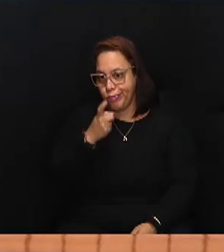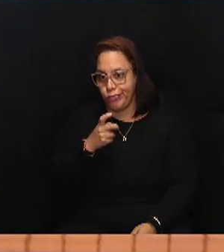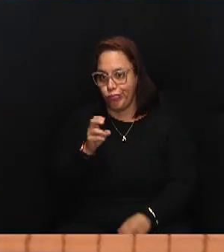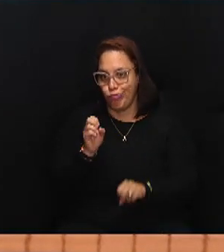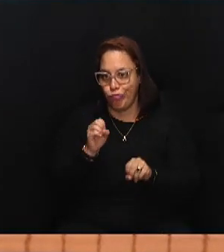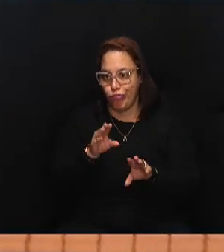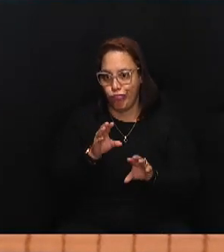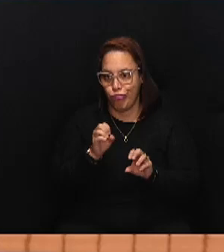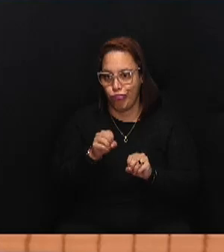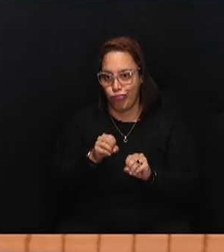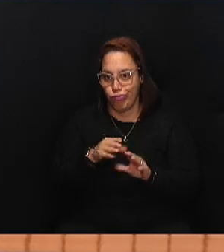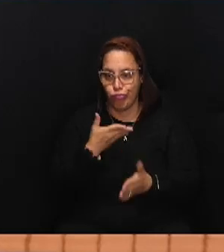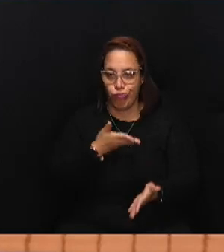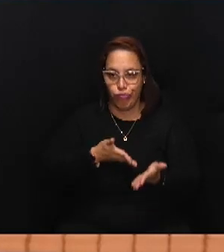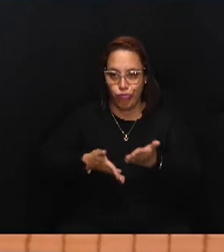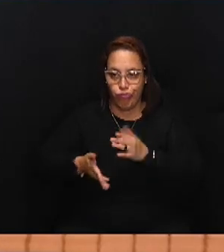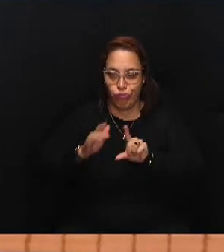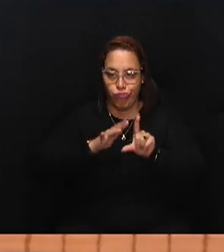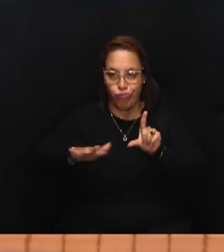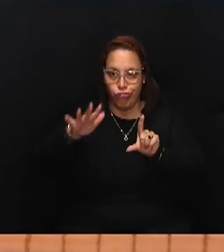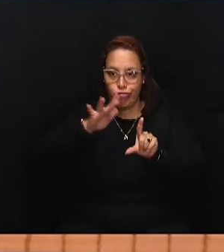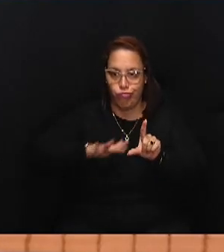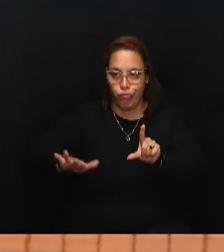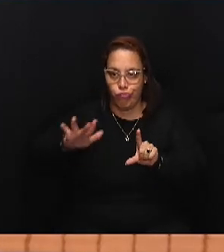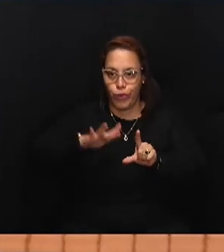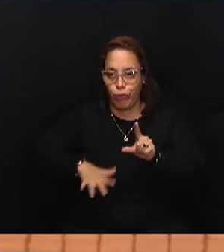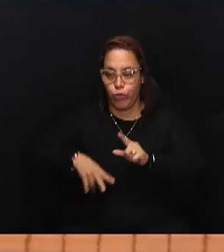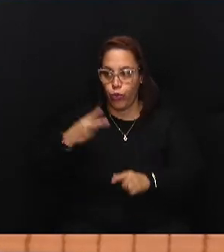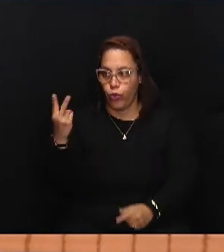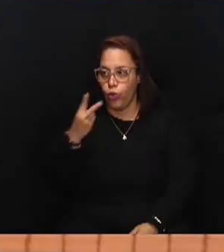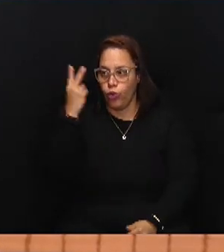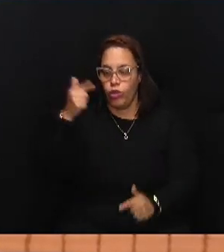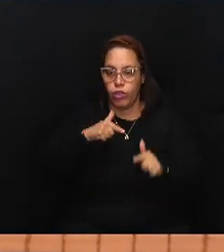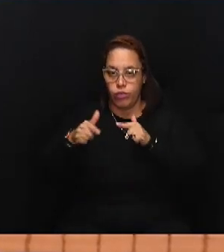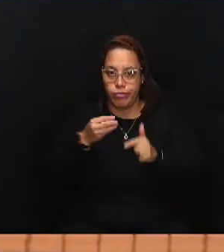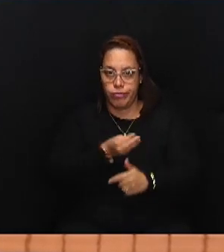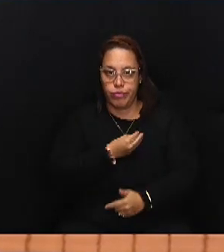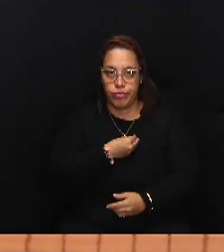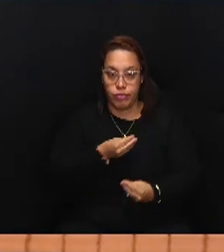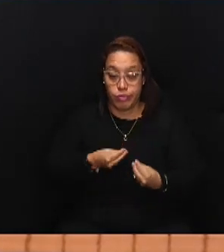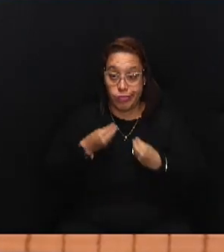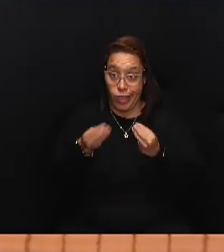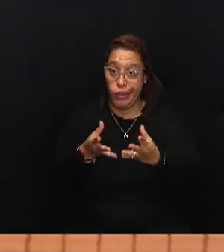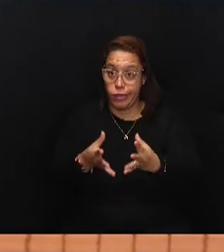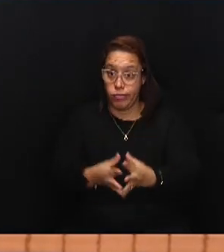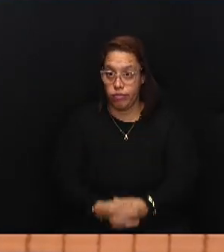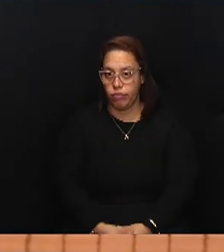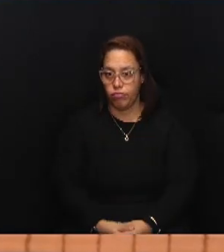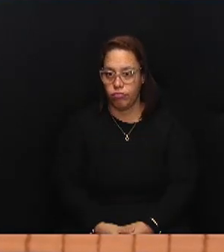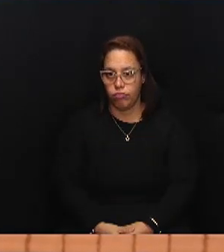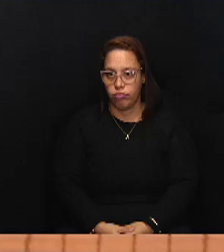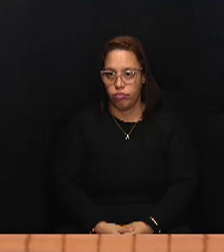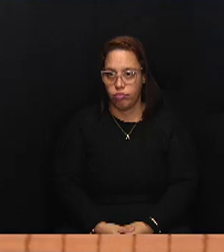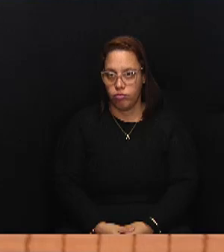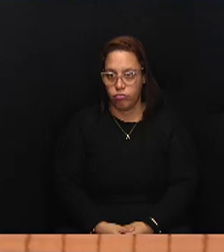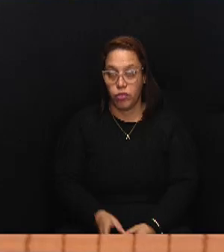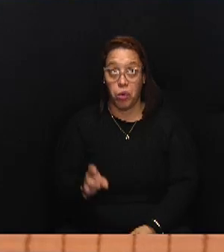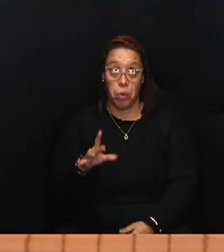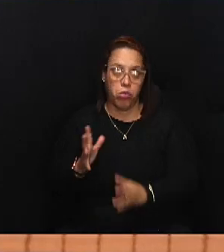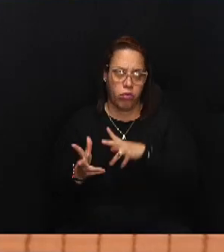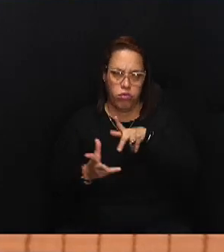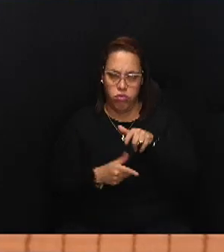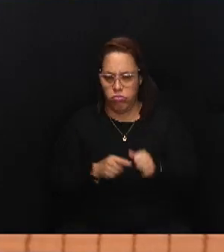tem de transmitir os valores que também a gente trabalhou a vida inteira, que possam passar para eles. Porque não é só a globalização,